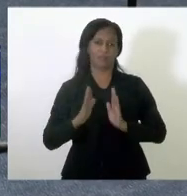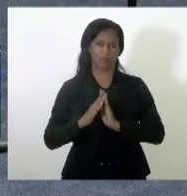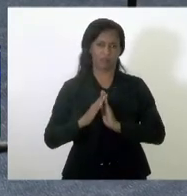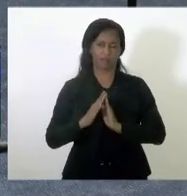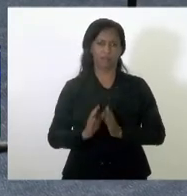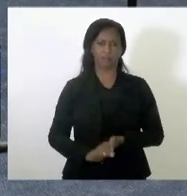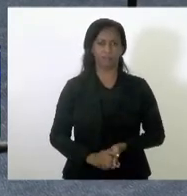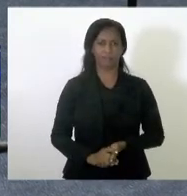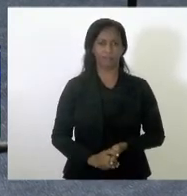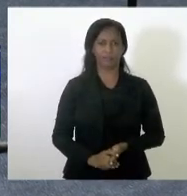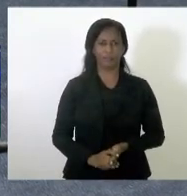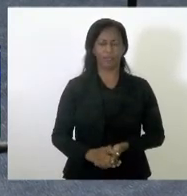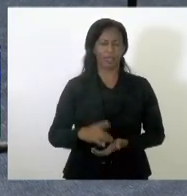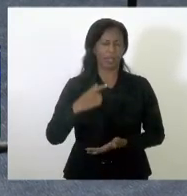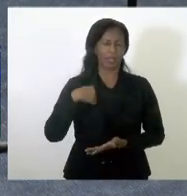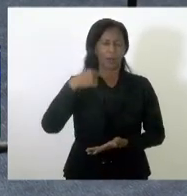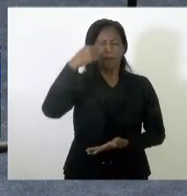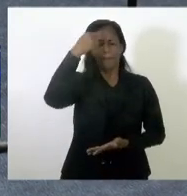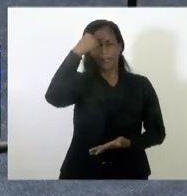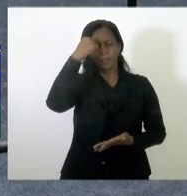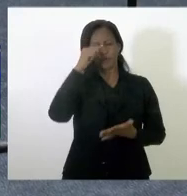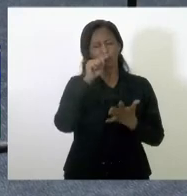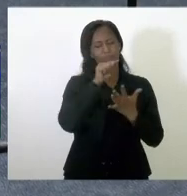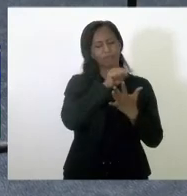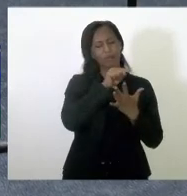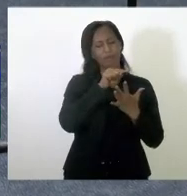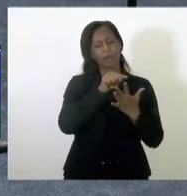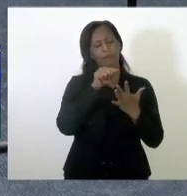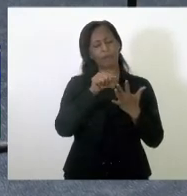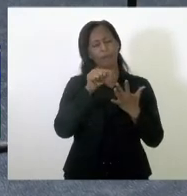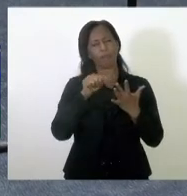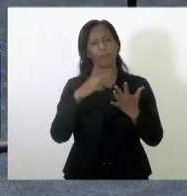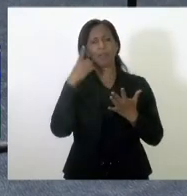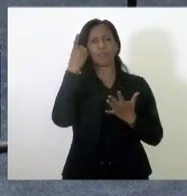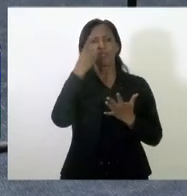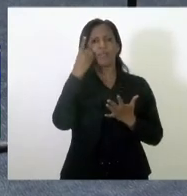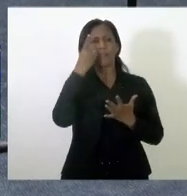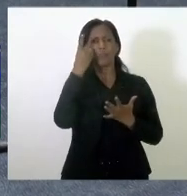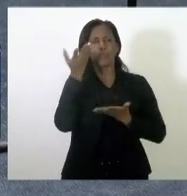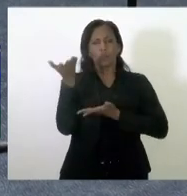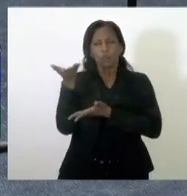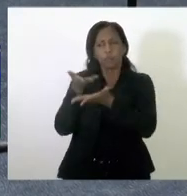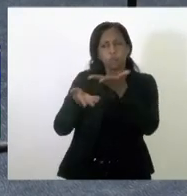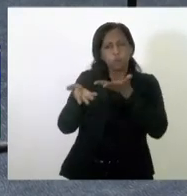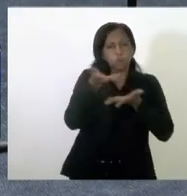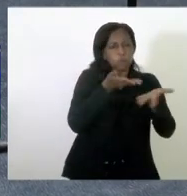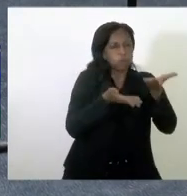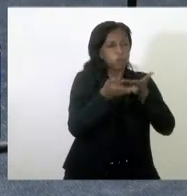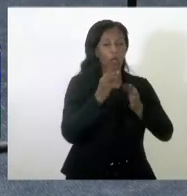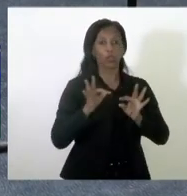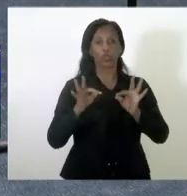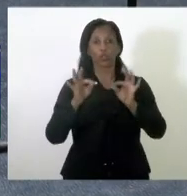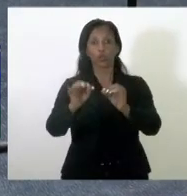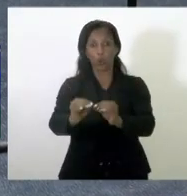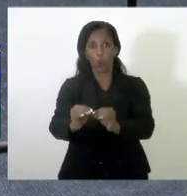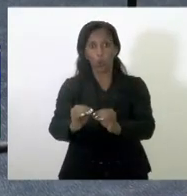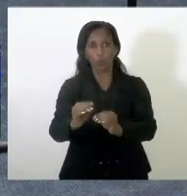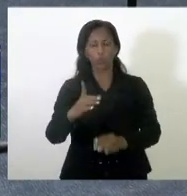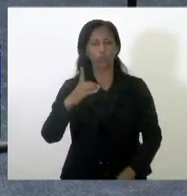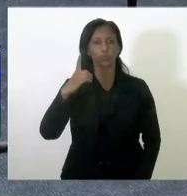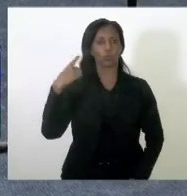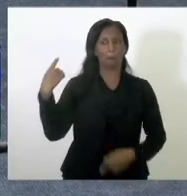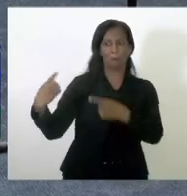eu pinço a dedos os deputados que efetivamente participam de todos os debates E aqui estão dois